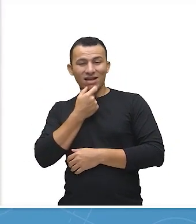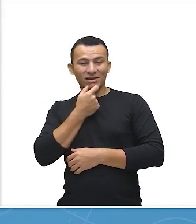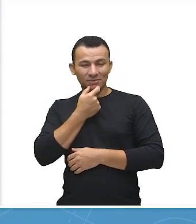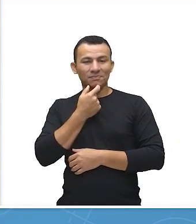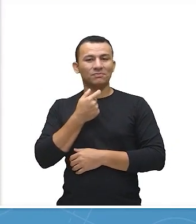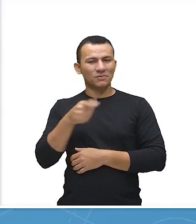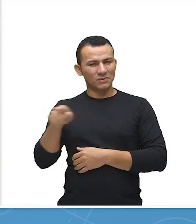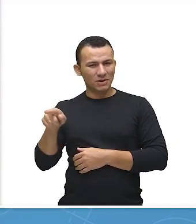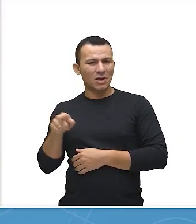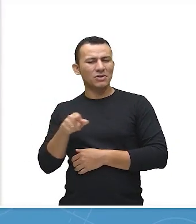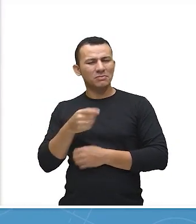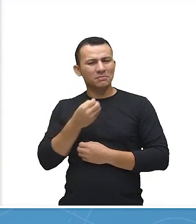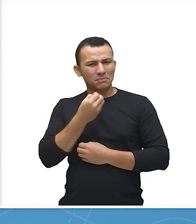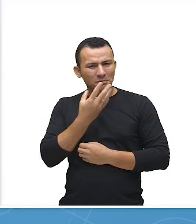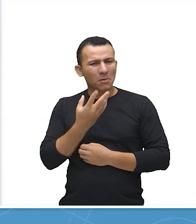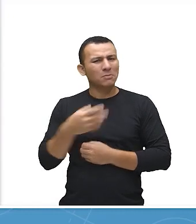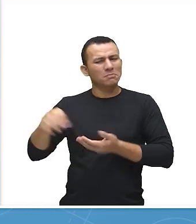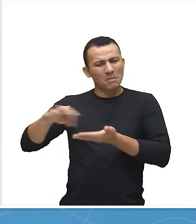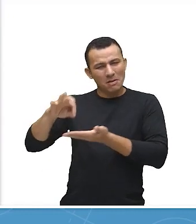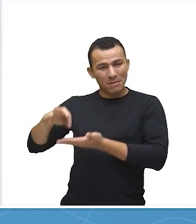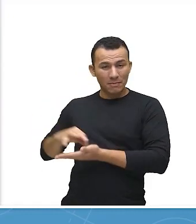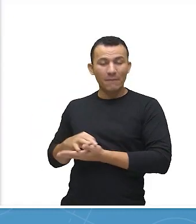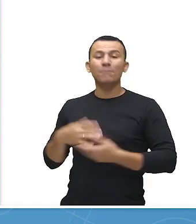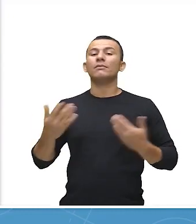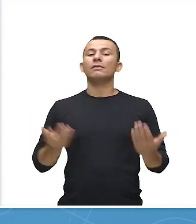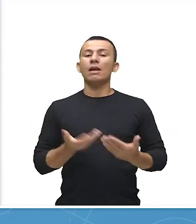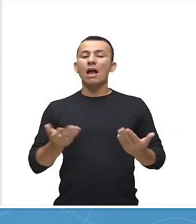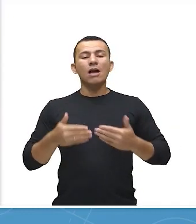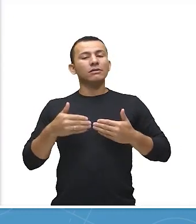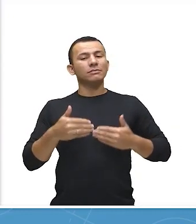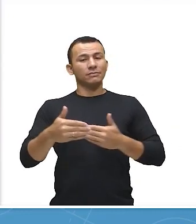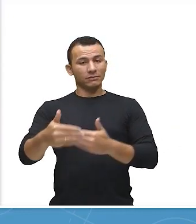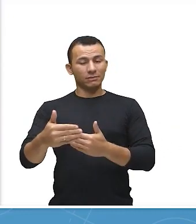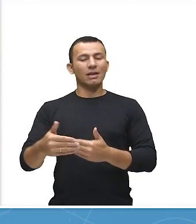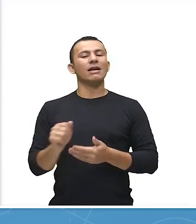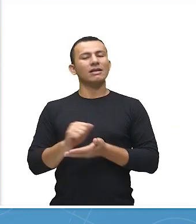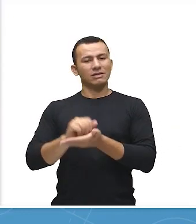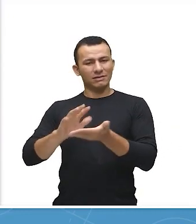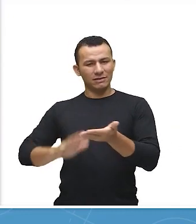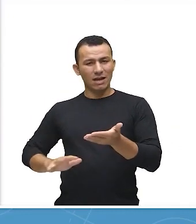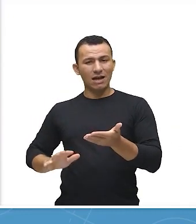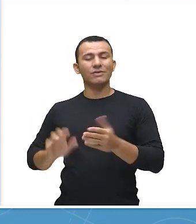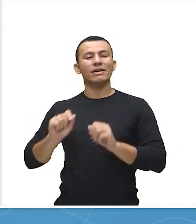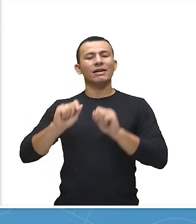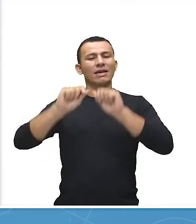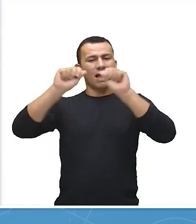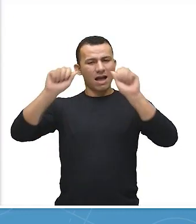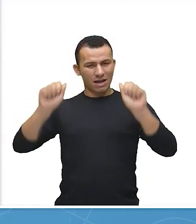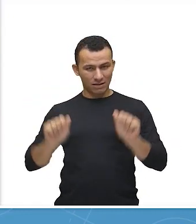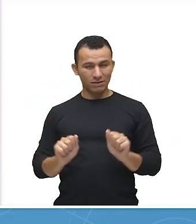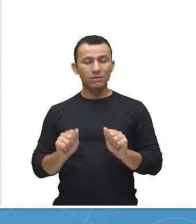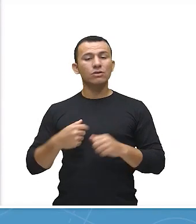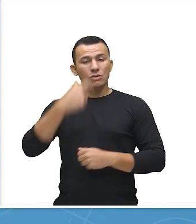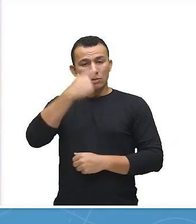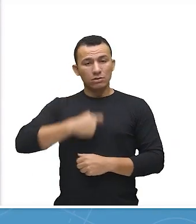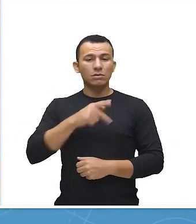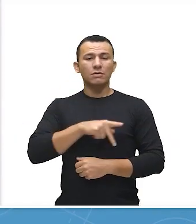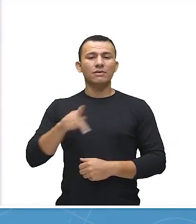acertado também. Estou ali no chat, qualquer coisa, podem falar comigo. Agora vocês vão ficar com